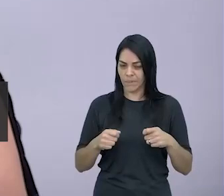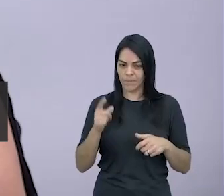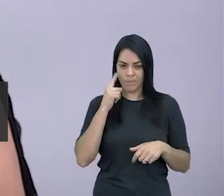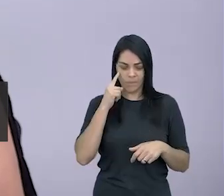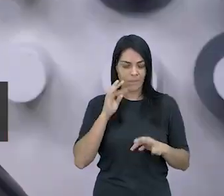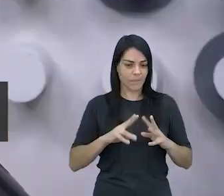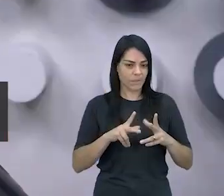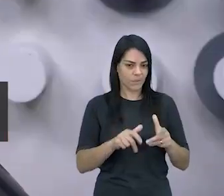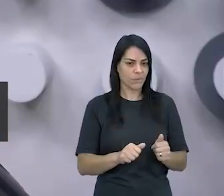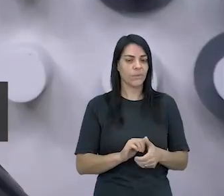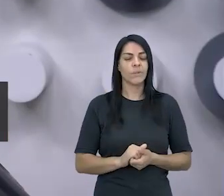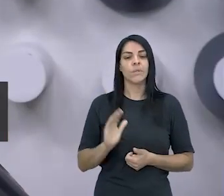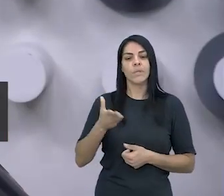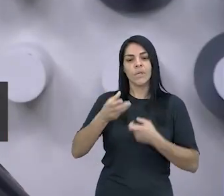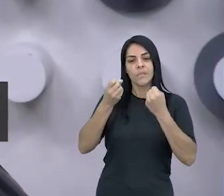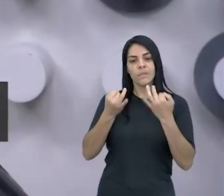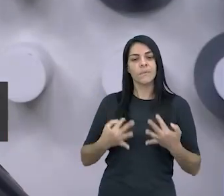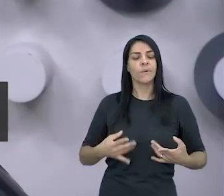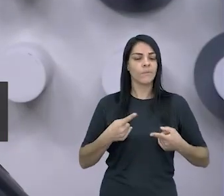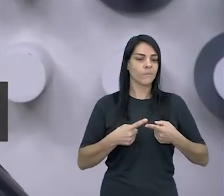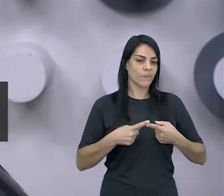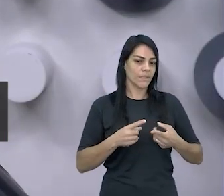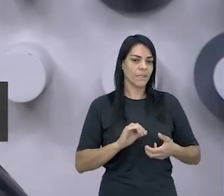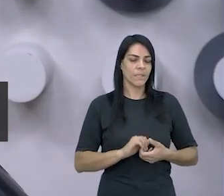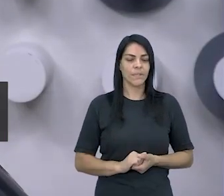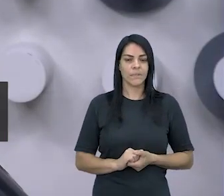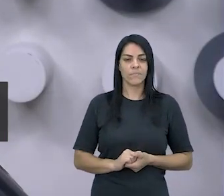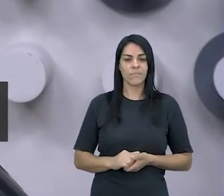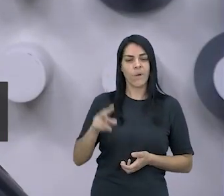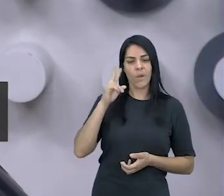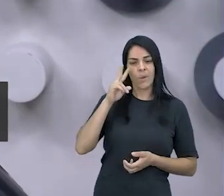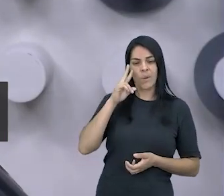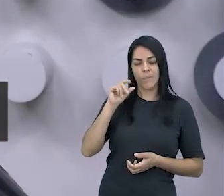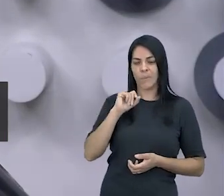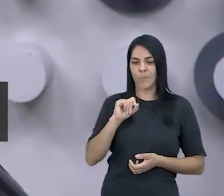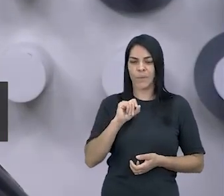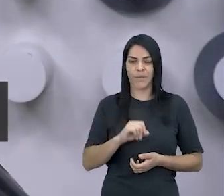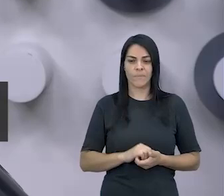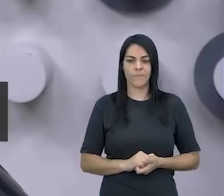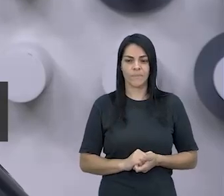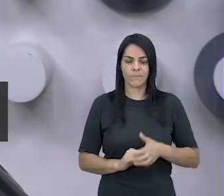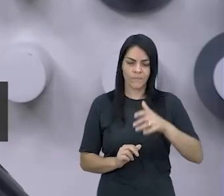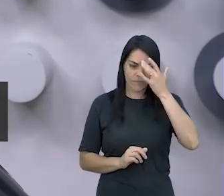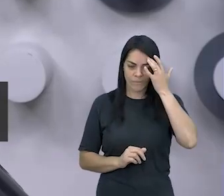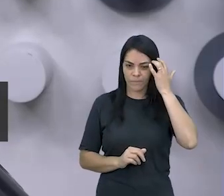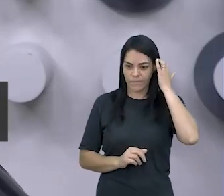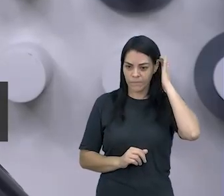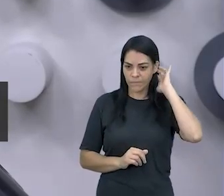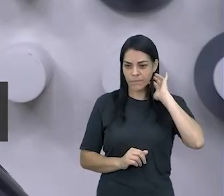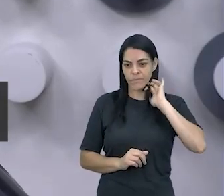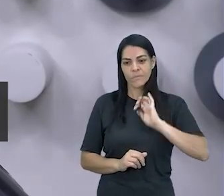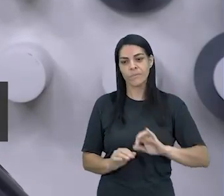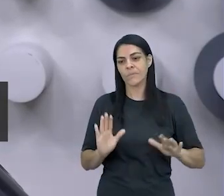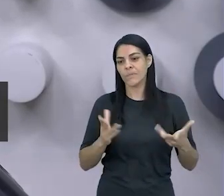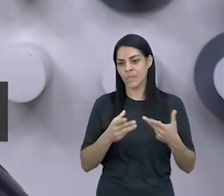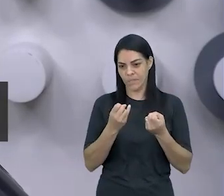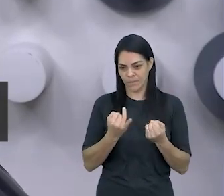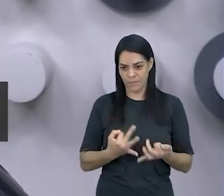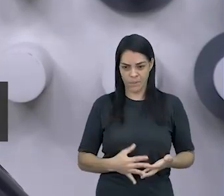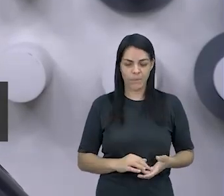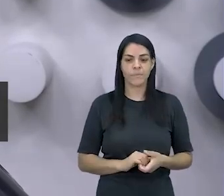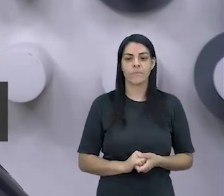você menciona isso, professora Vivian, porque, assim, eu me lembro, como você comentou agora de pouco aí, olha